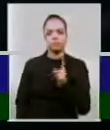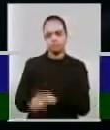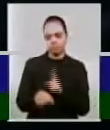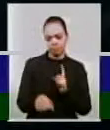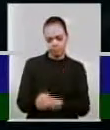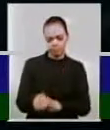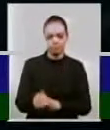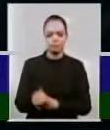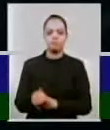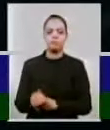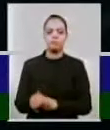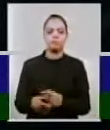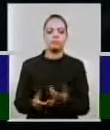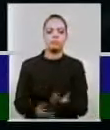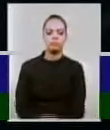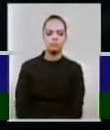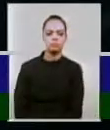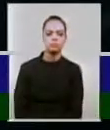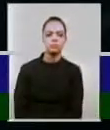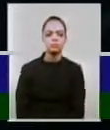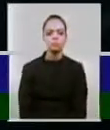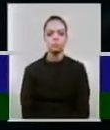por 15 minutos.